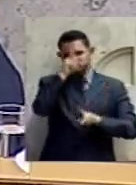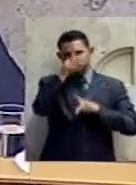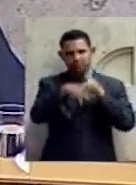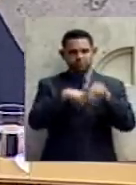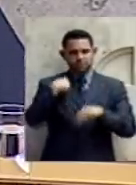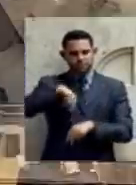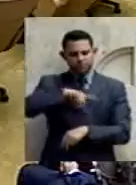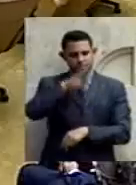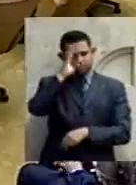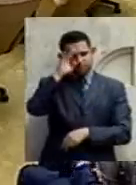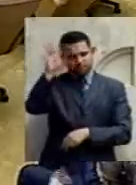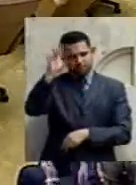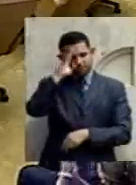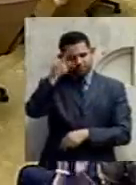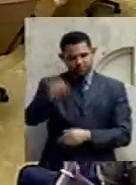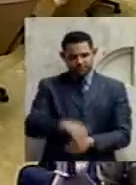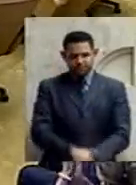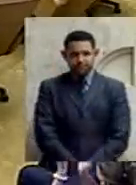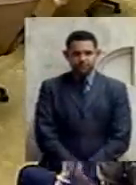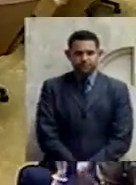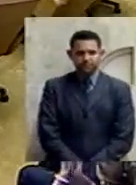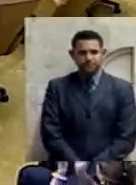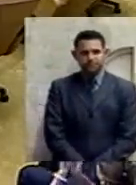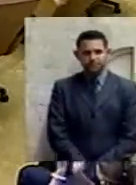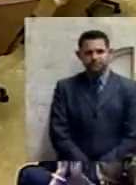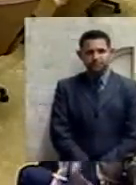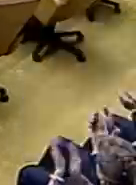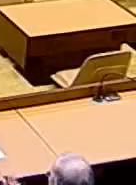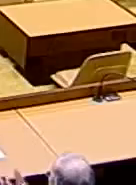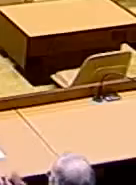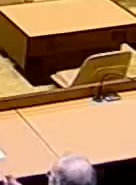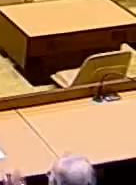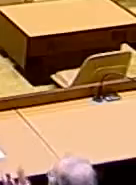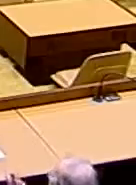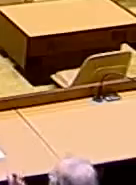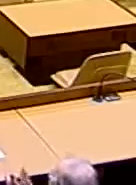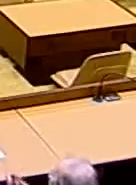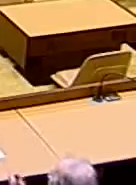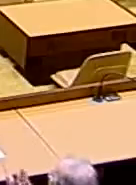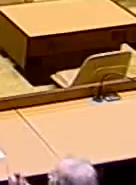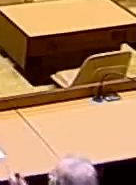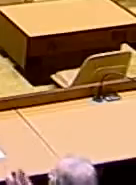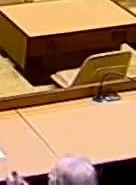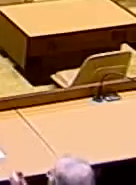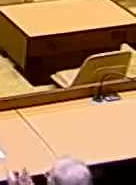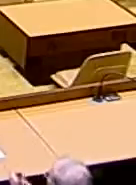Muito obrigado.